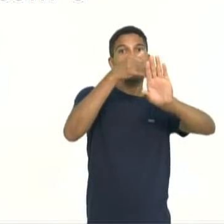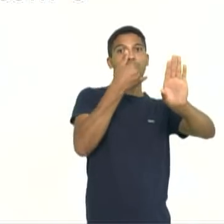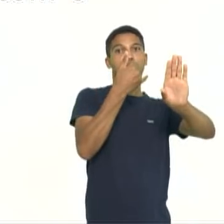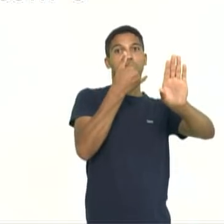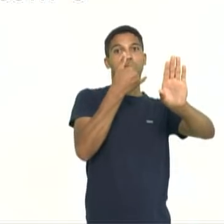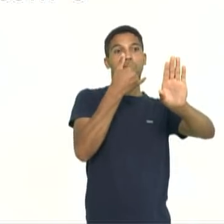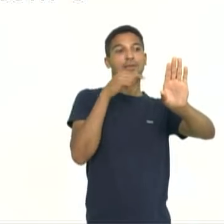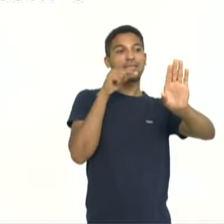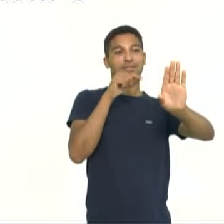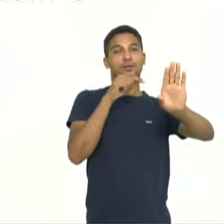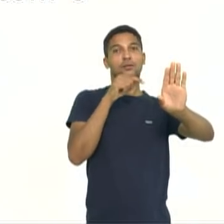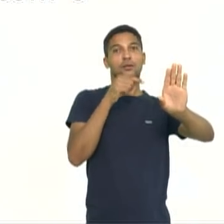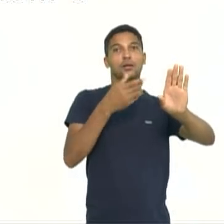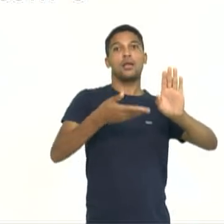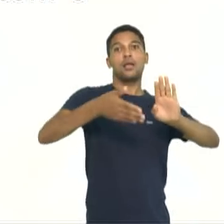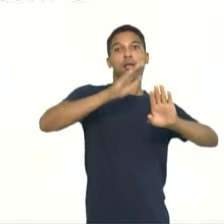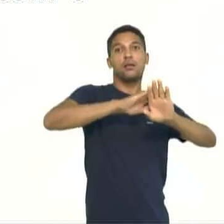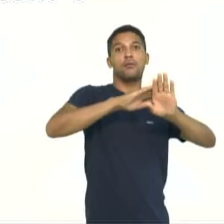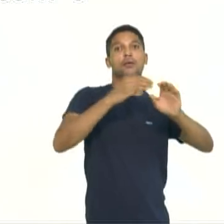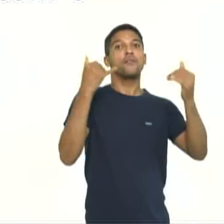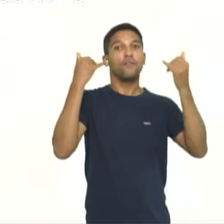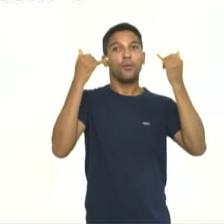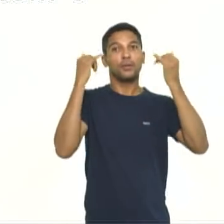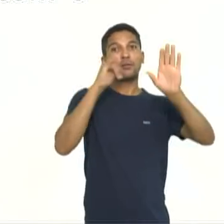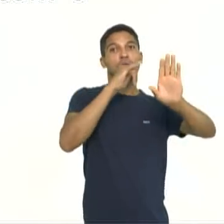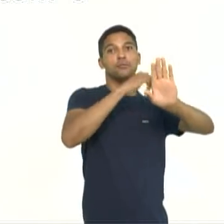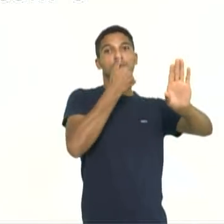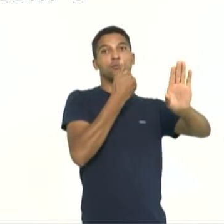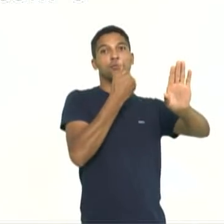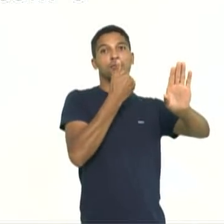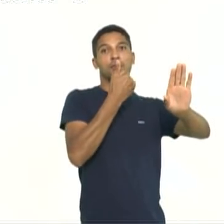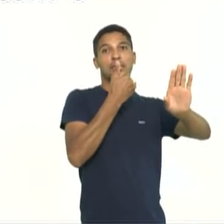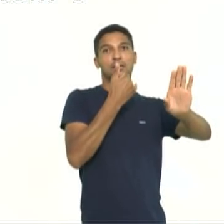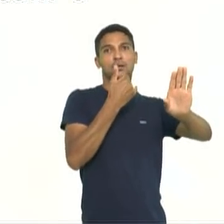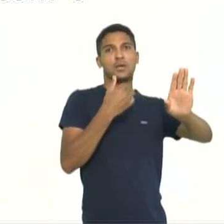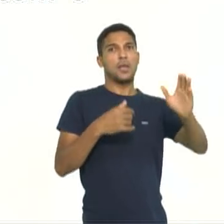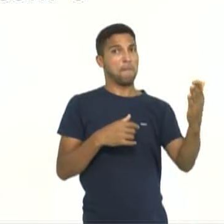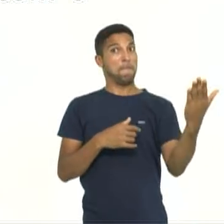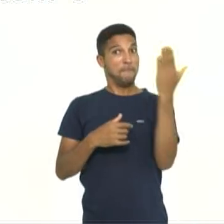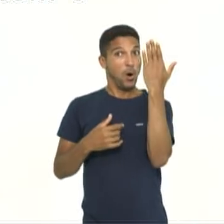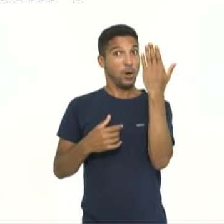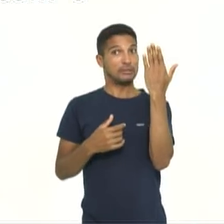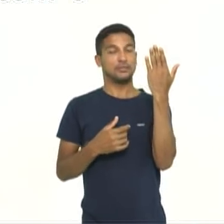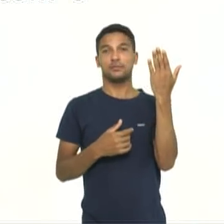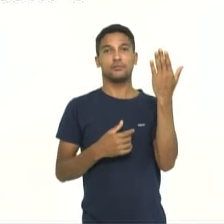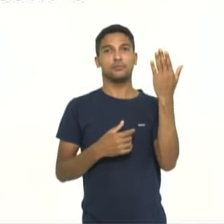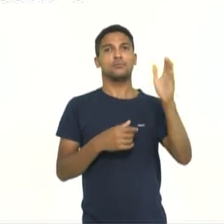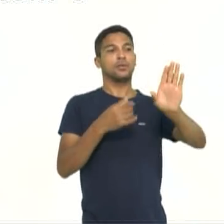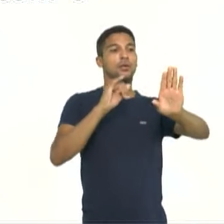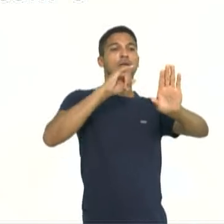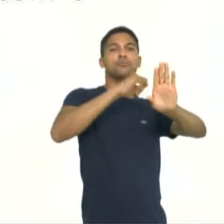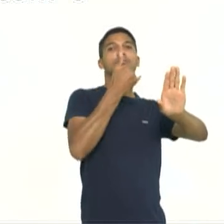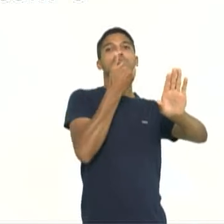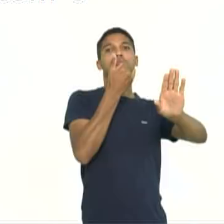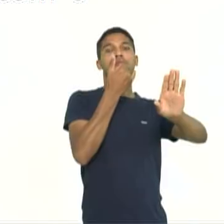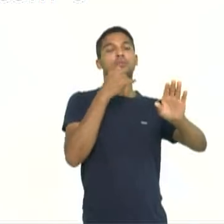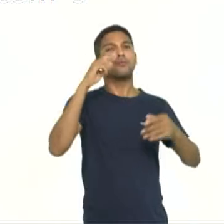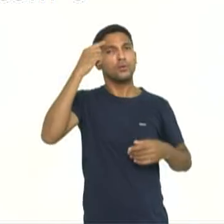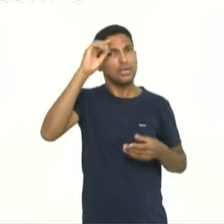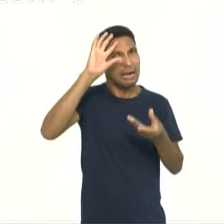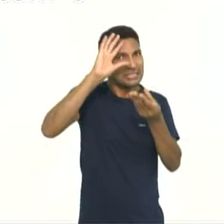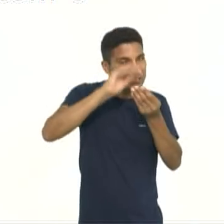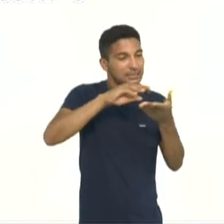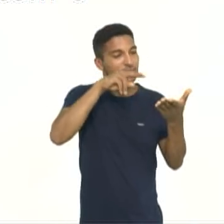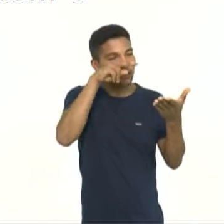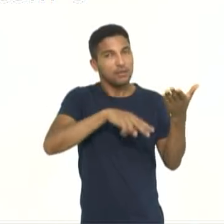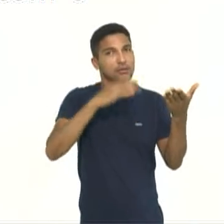com o texto, fonte, nem outras coisas que o identifiquem. E já para a explícita, há relação direta